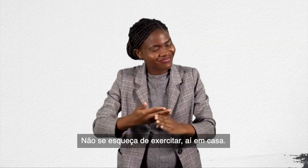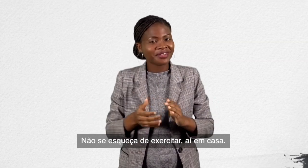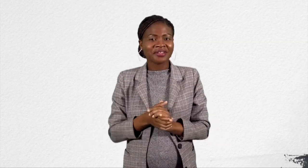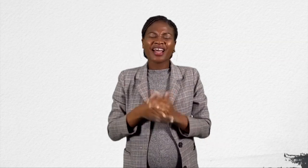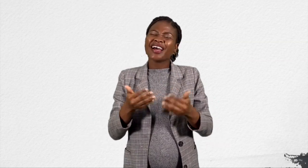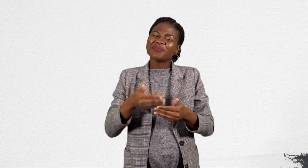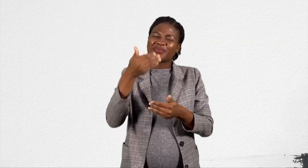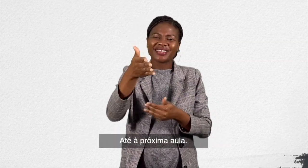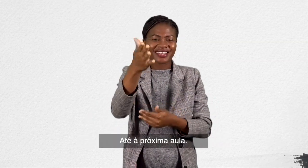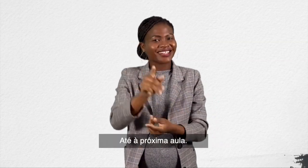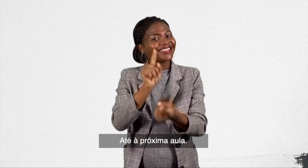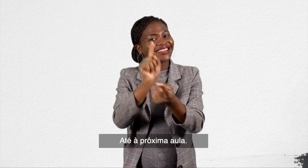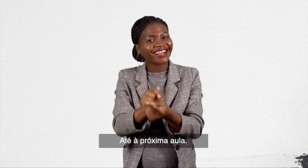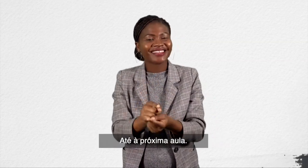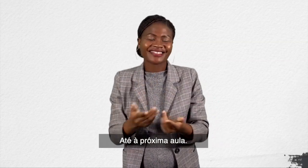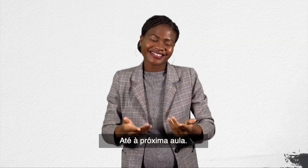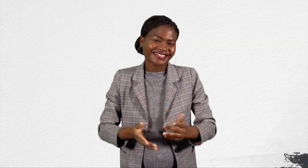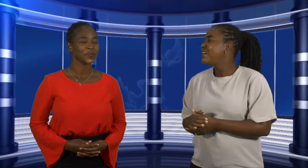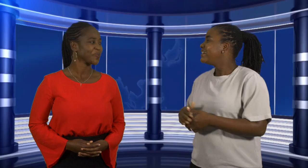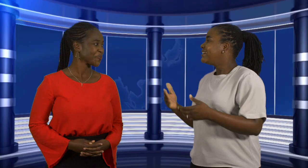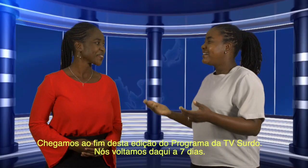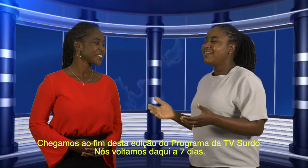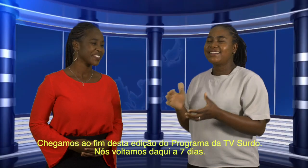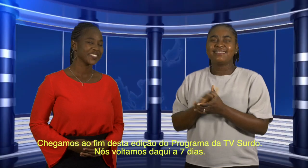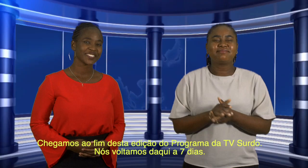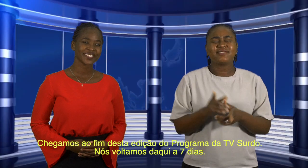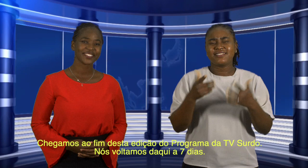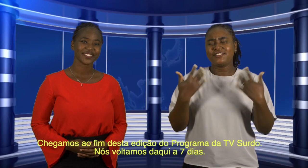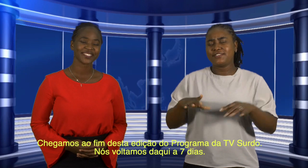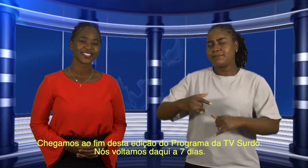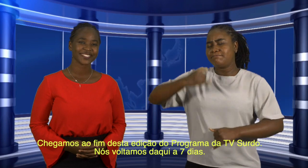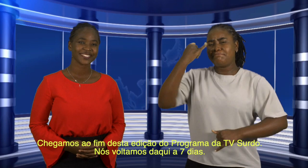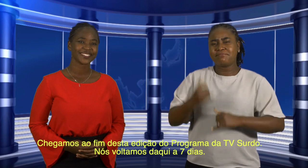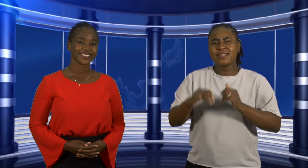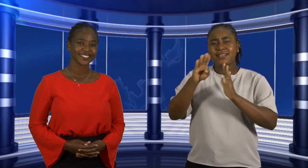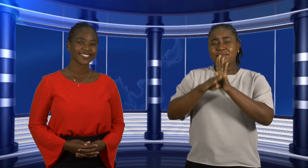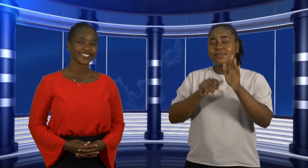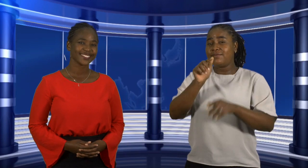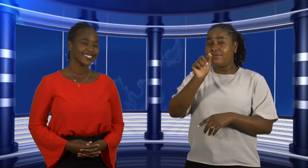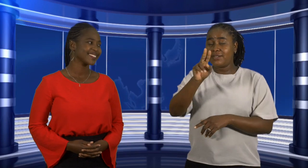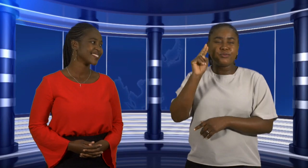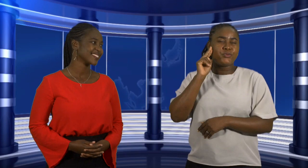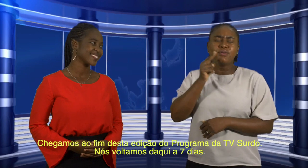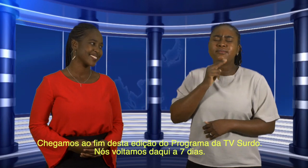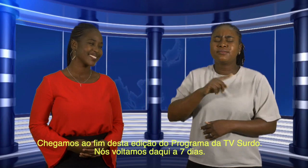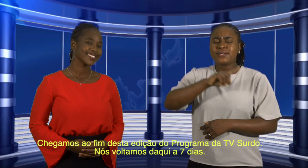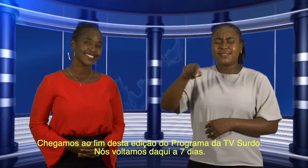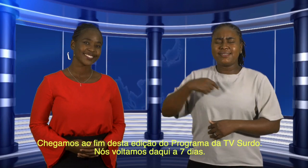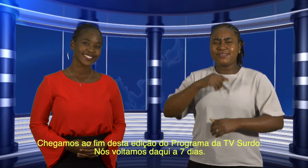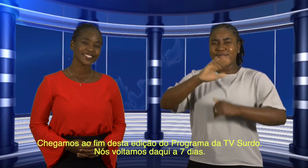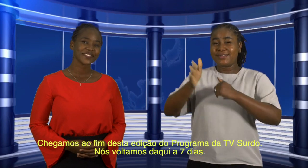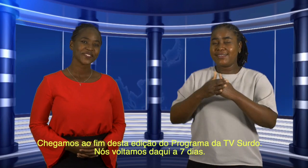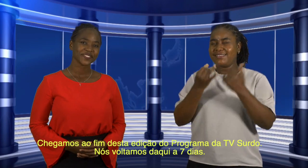aí em casa. Até a próxima aula. Chegamos ao fim desta edição do programa da TV Surdo.